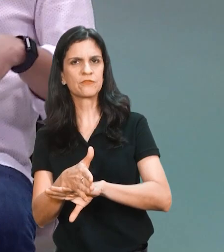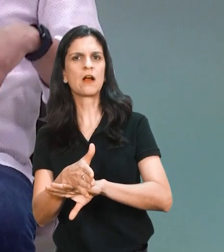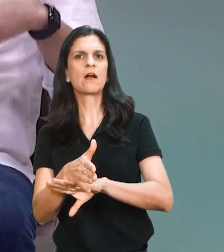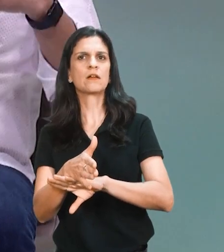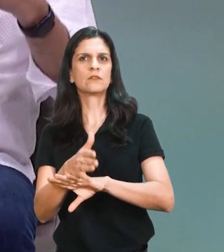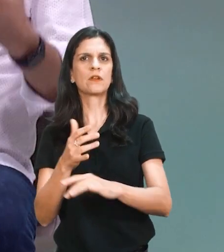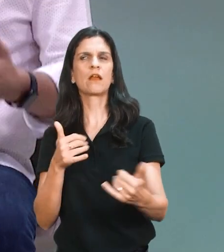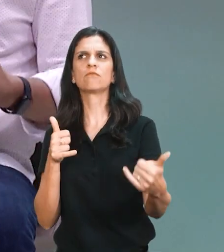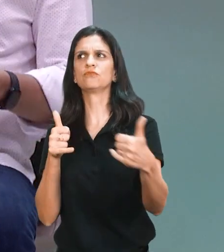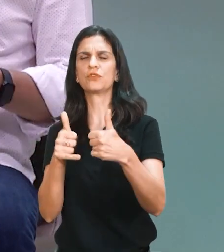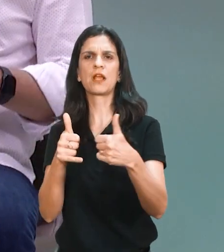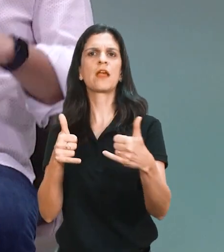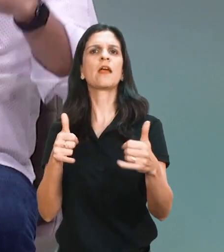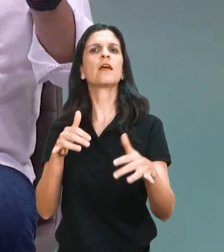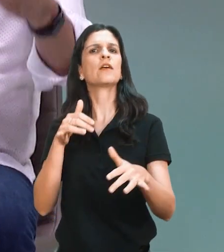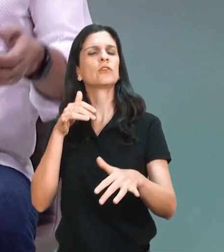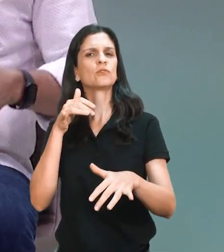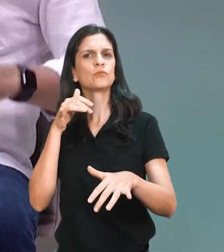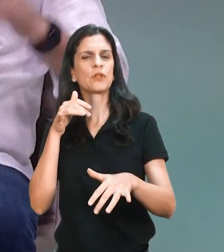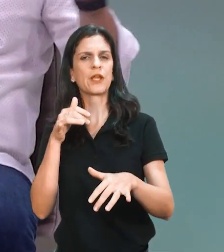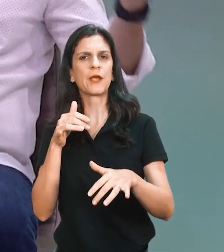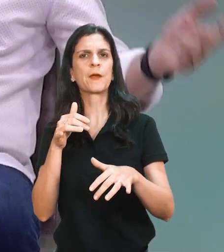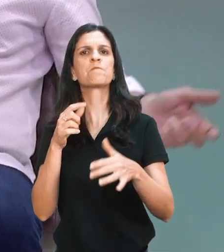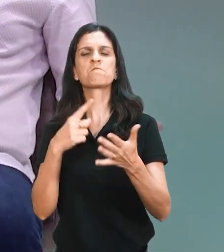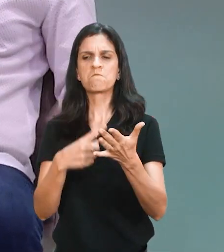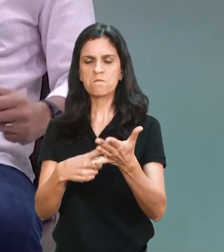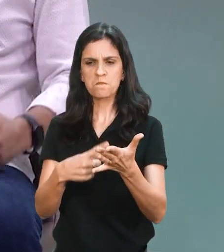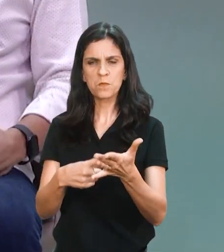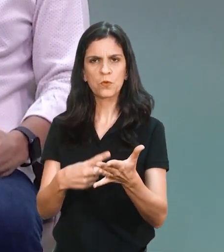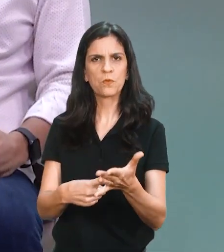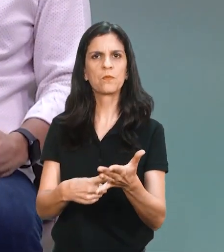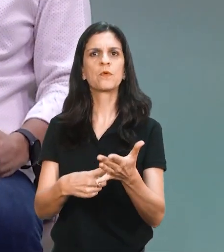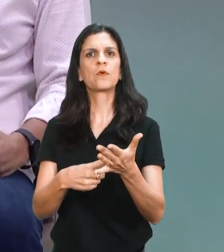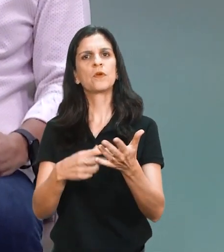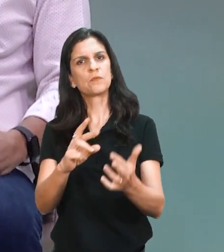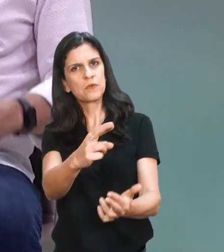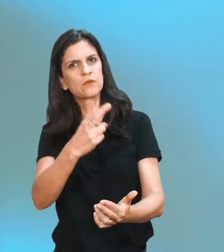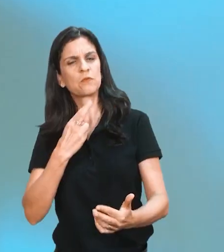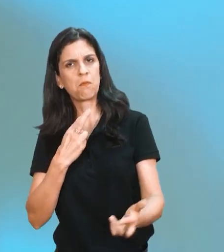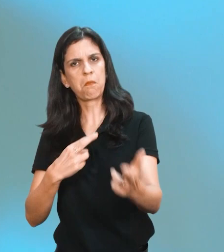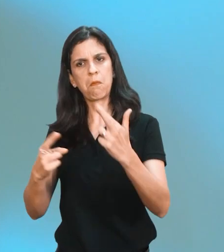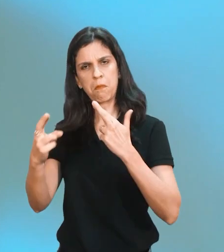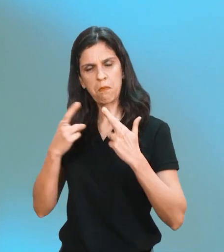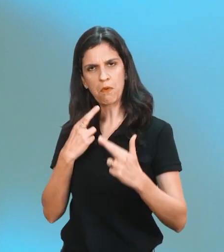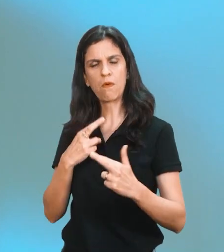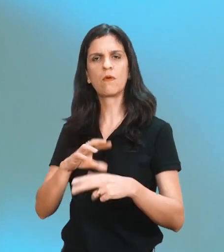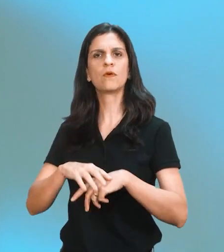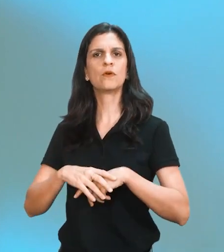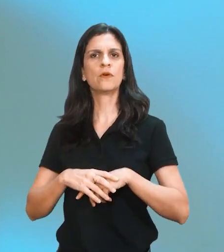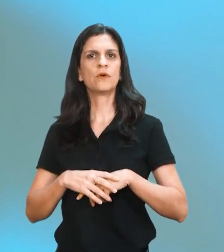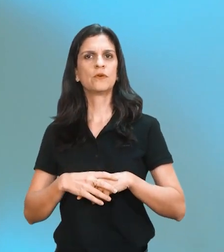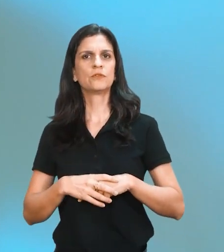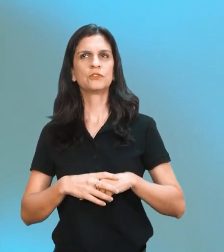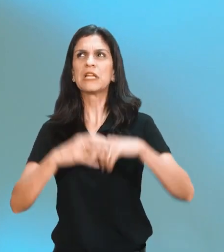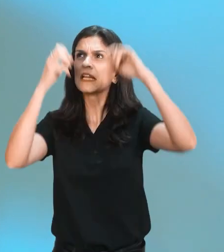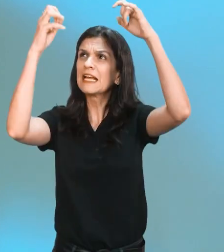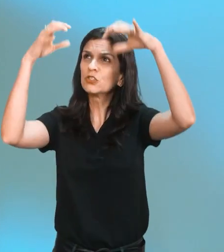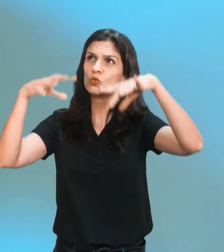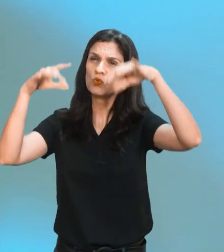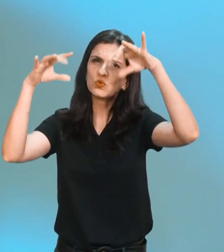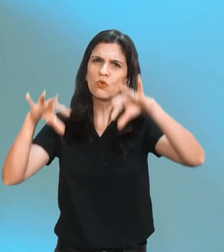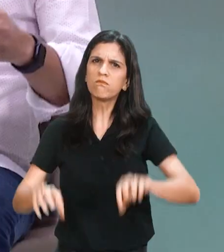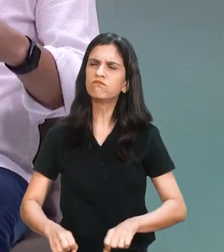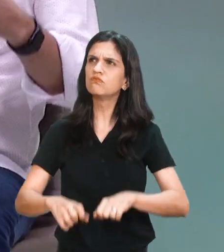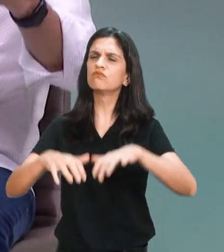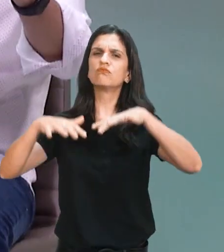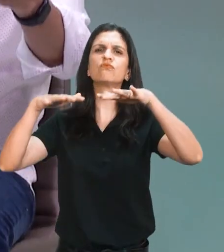secretário, eles correspondem, me atendem, vão lá ver a demanda. A gente sabe que agora, com essa questão da chuva,